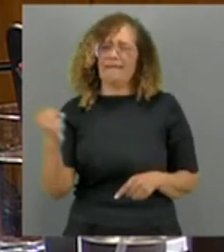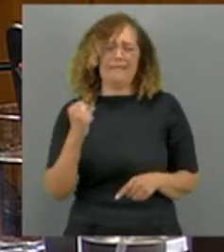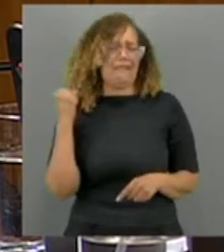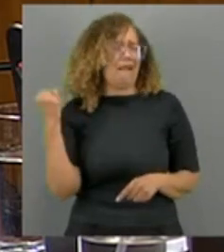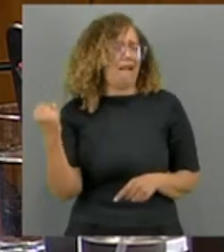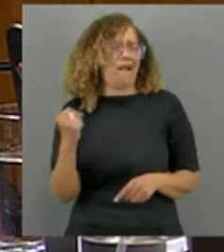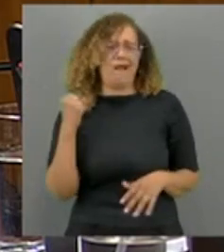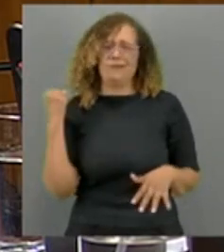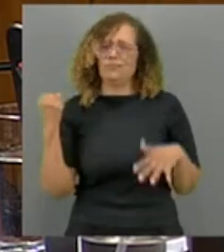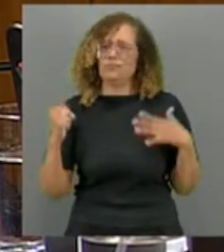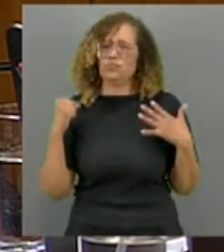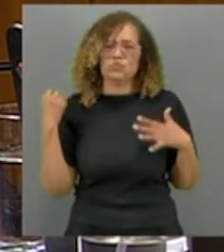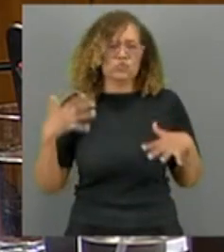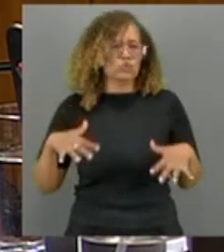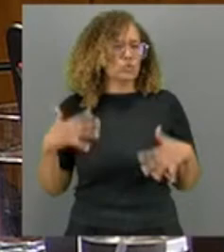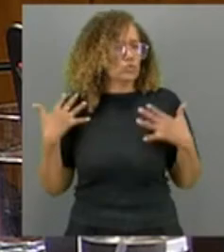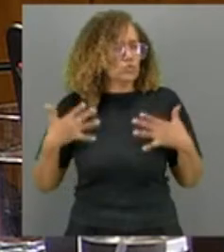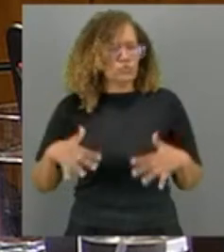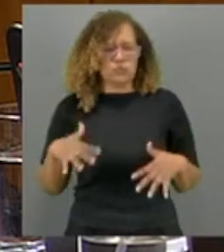que